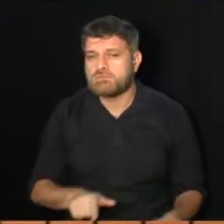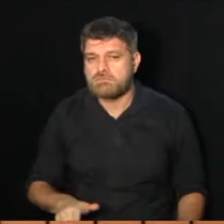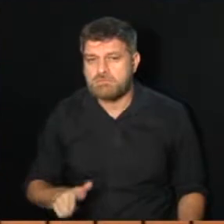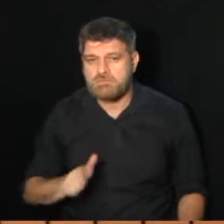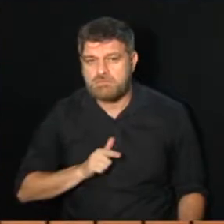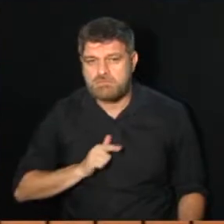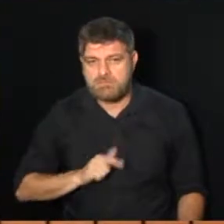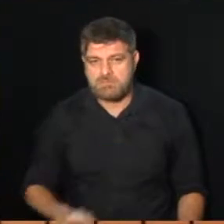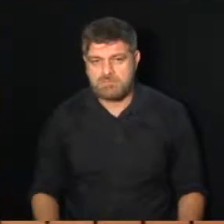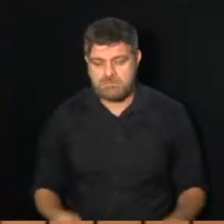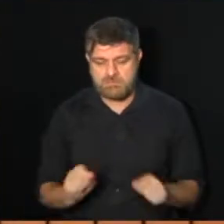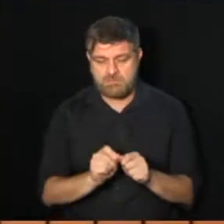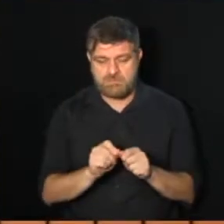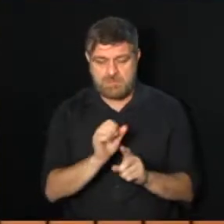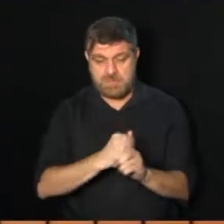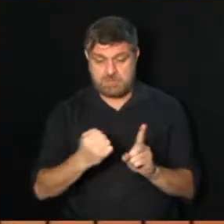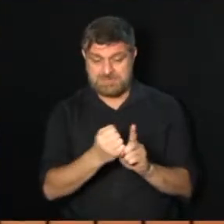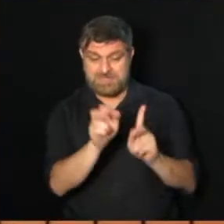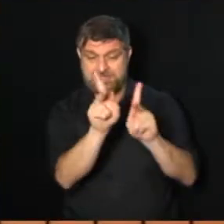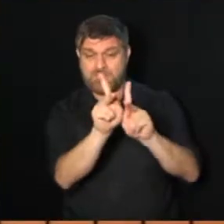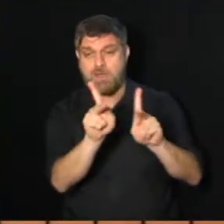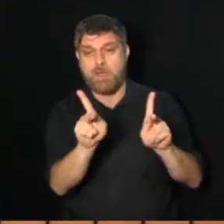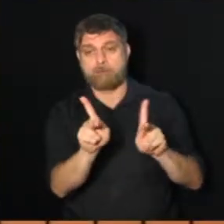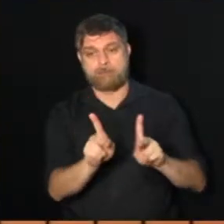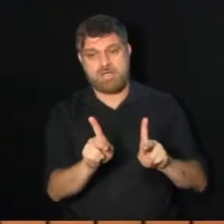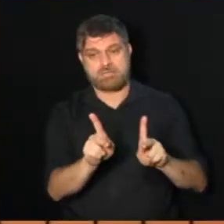ordem pública e da paz social.